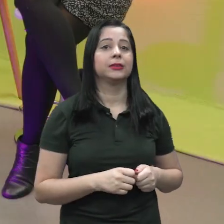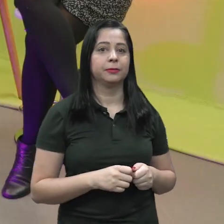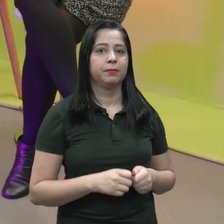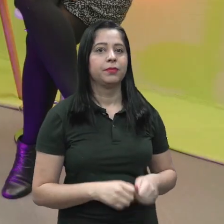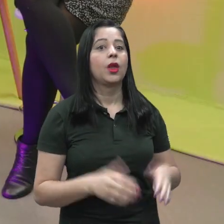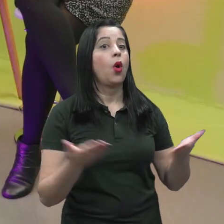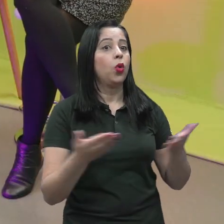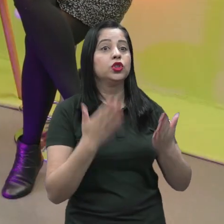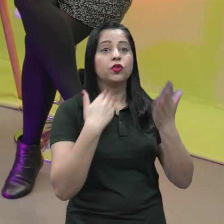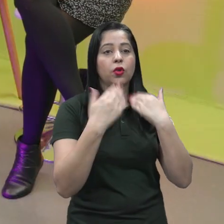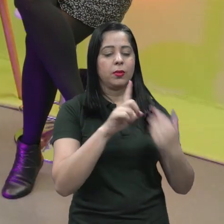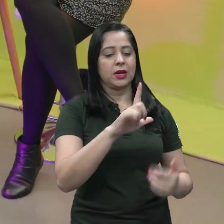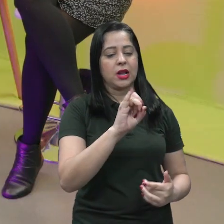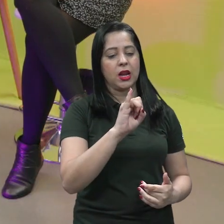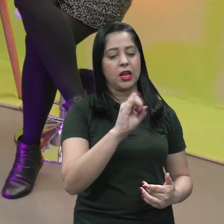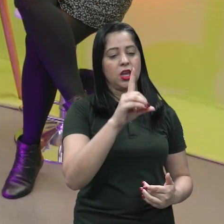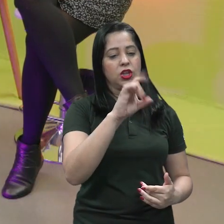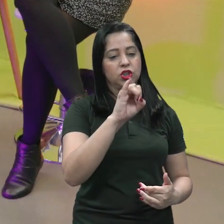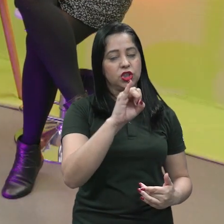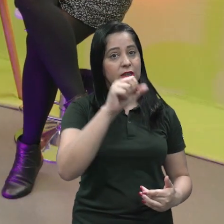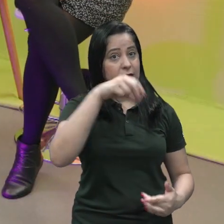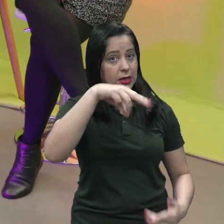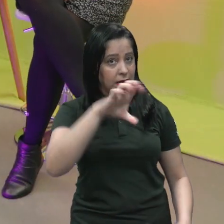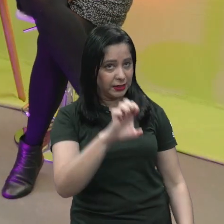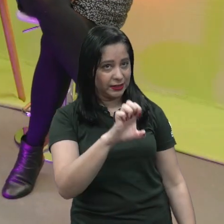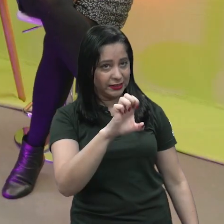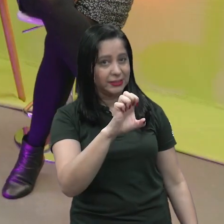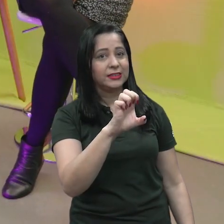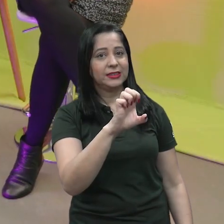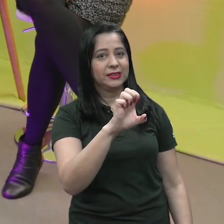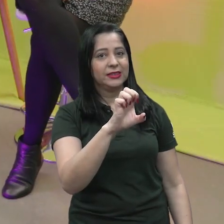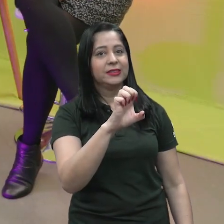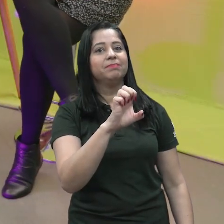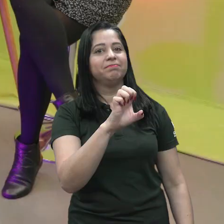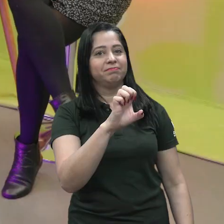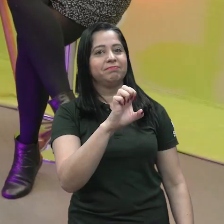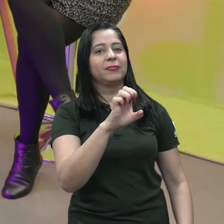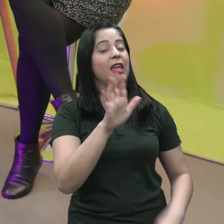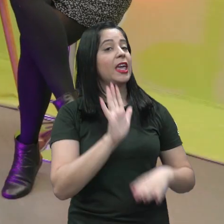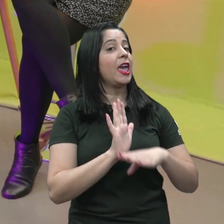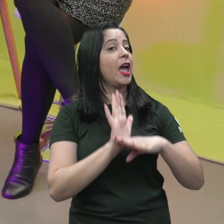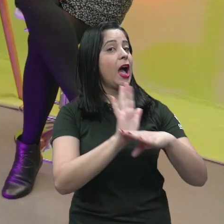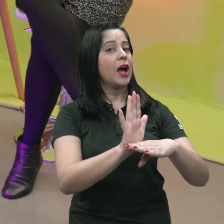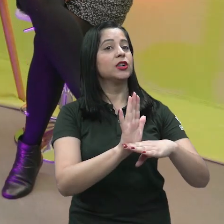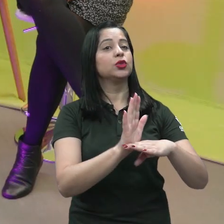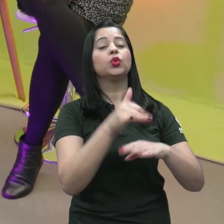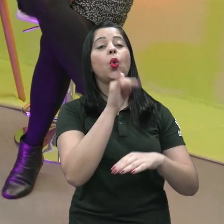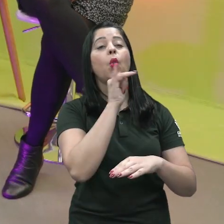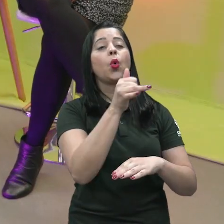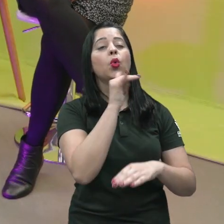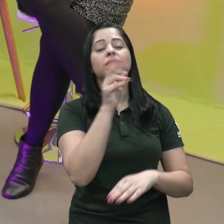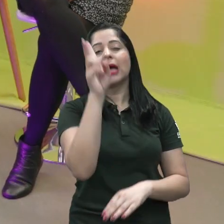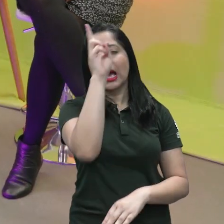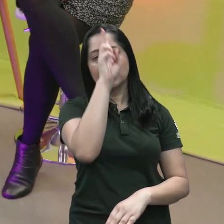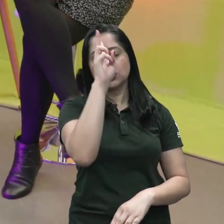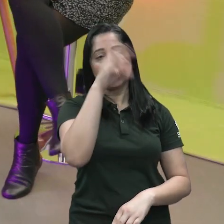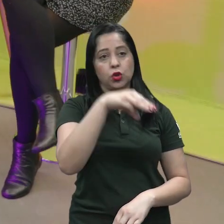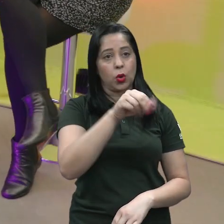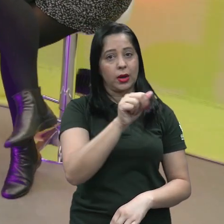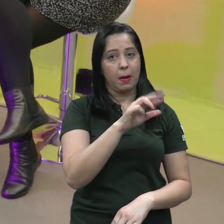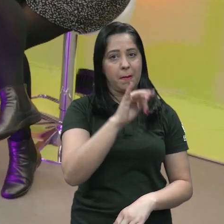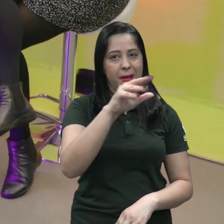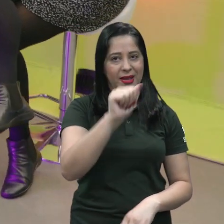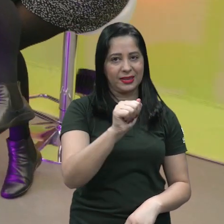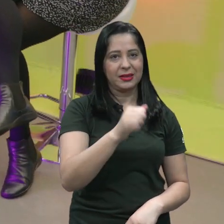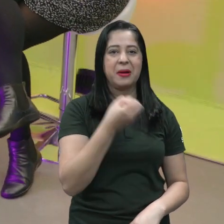socióloga Lidiane Maciel, que ajudou a dar voz a essa trajetória maravilhosa da Maria das Dores, com o livro que já está aqui do ladinho